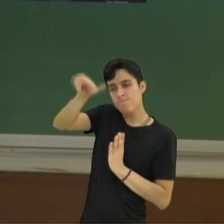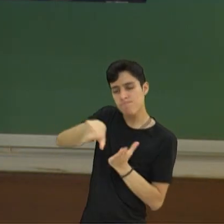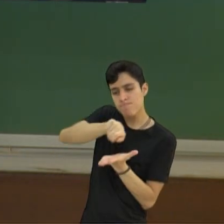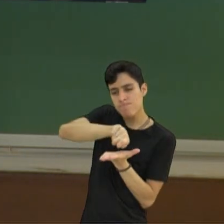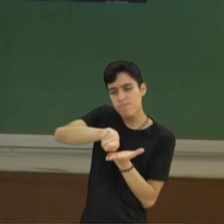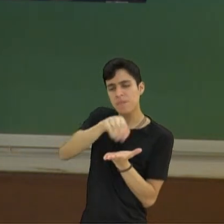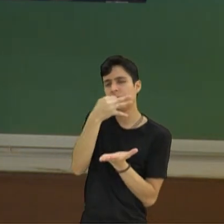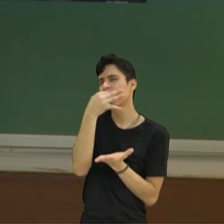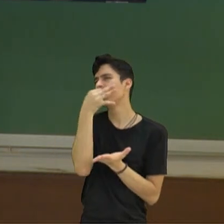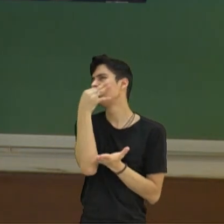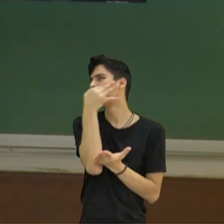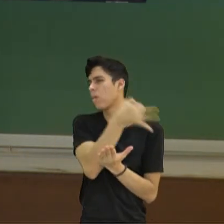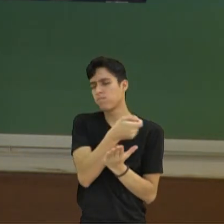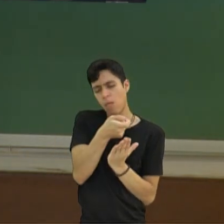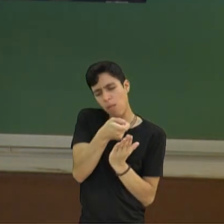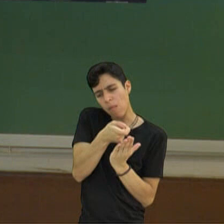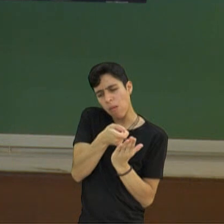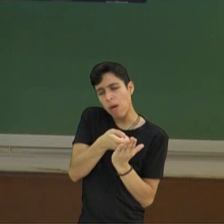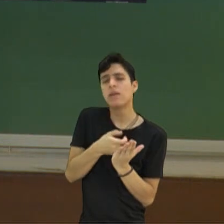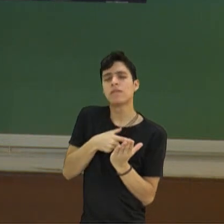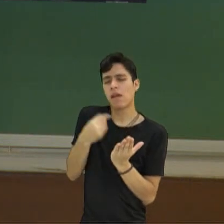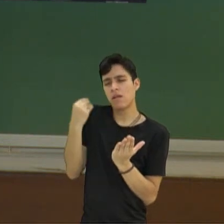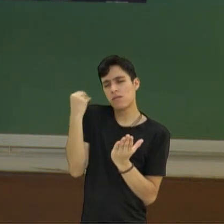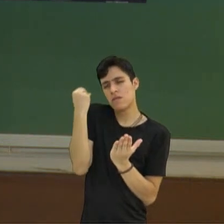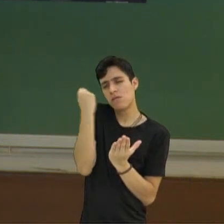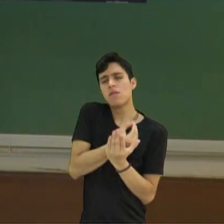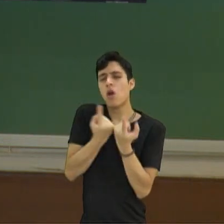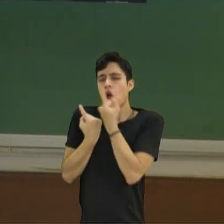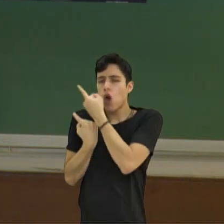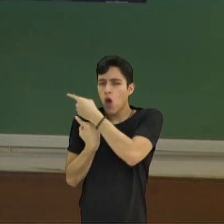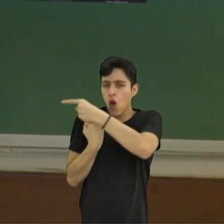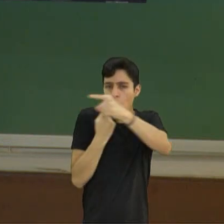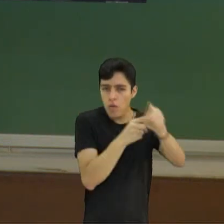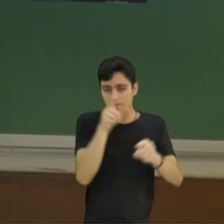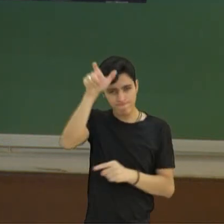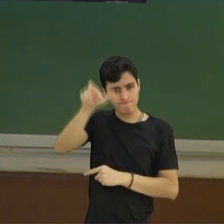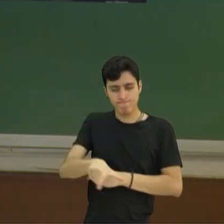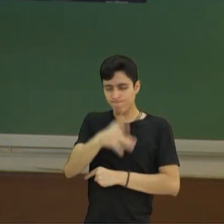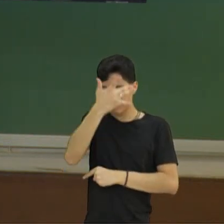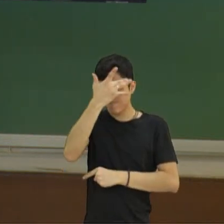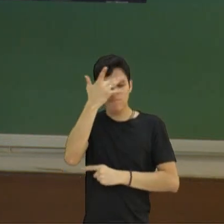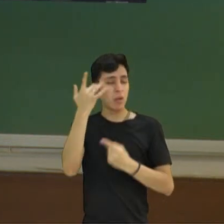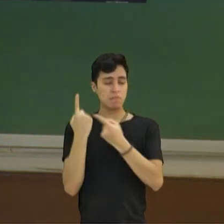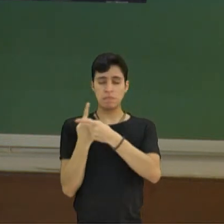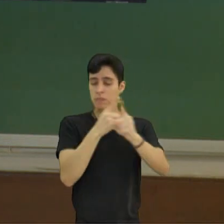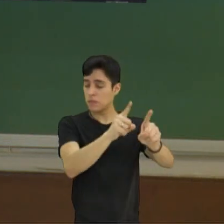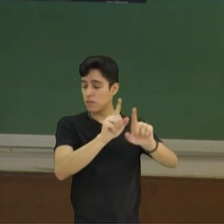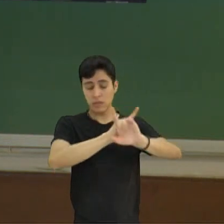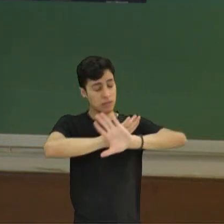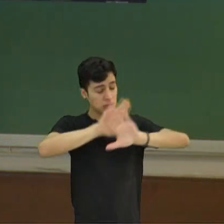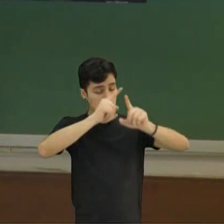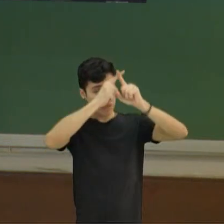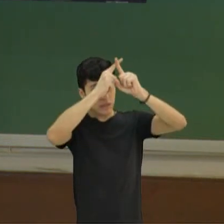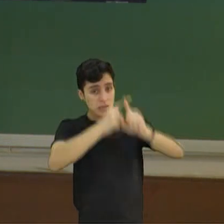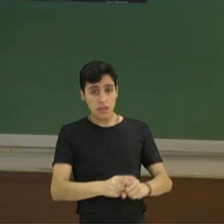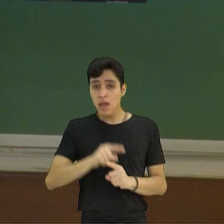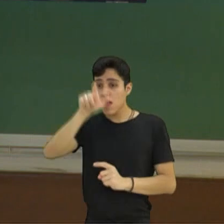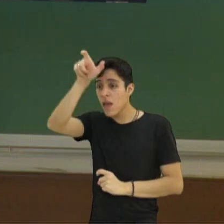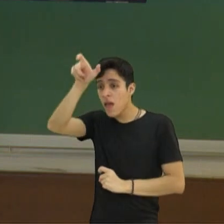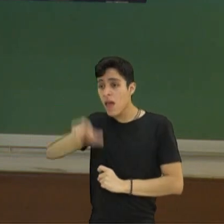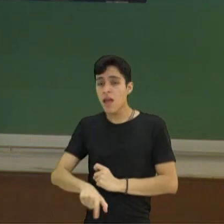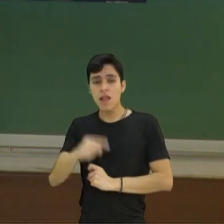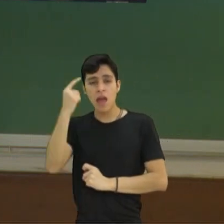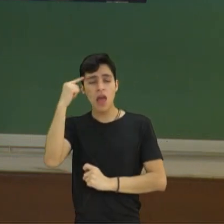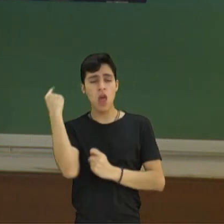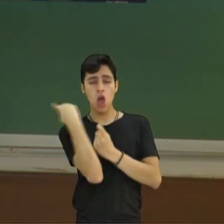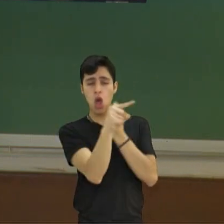boa parte da carta ele tem argumentos contrários, né? Ele é totalmente contrário, então ele faz toda a argumentação contrária